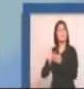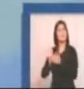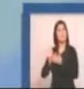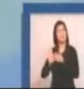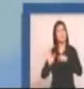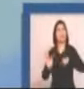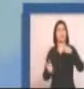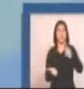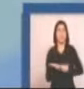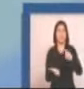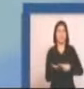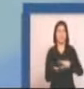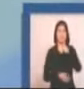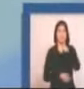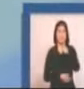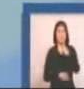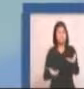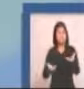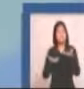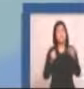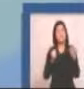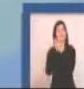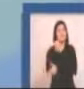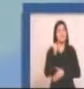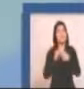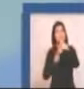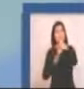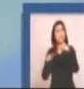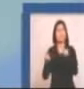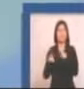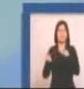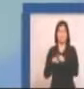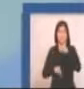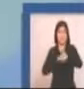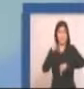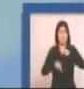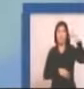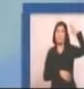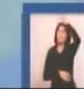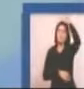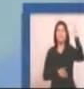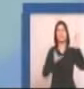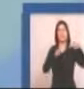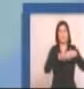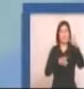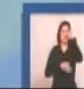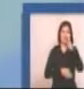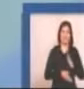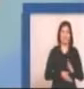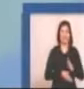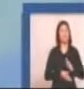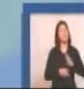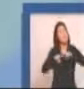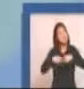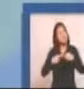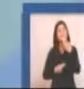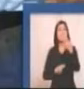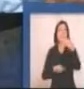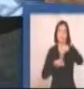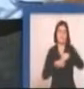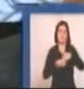meu compromisso. Quero fazer a sua defesa e a defesa do nosso estado no Congresso Nacional. Por isso peço, senhor.